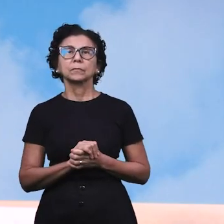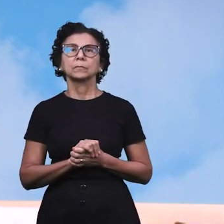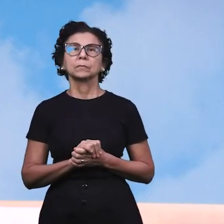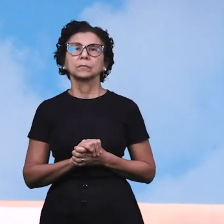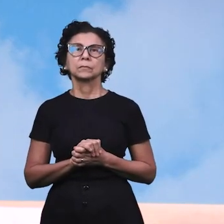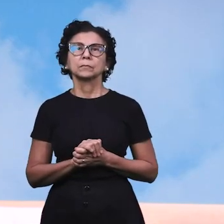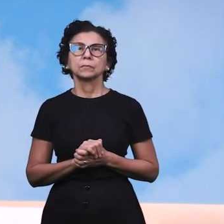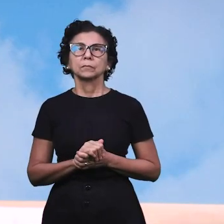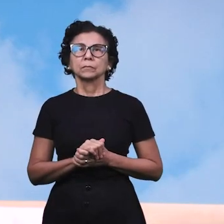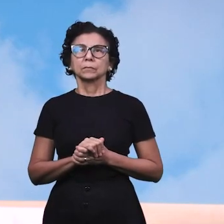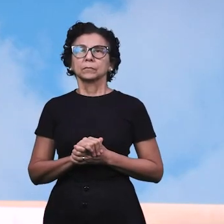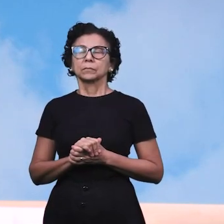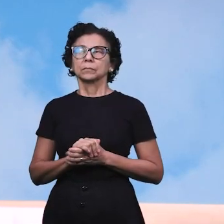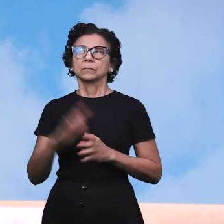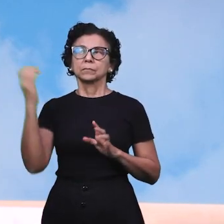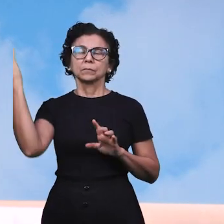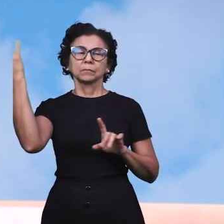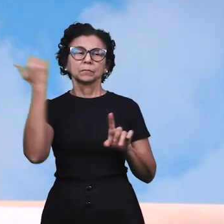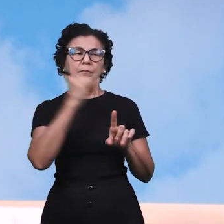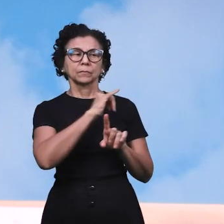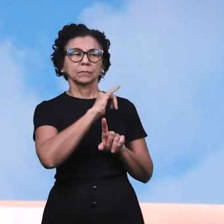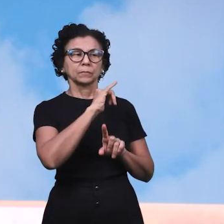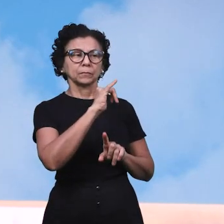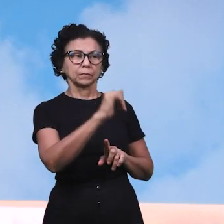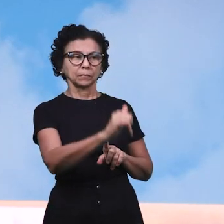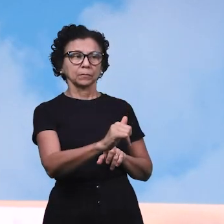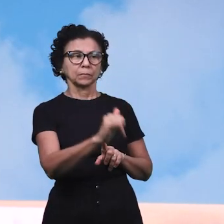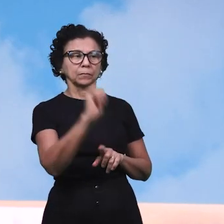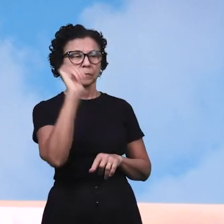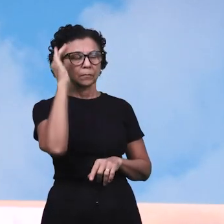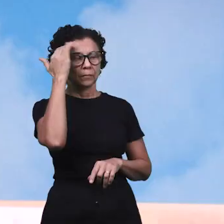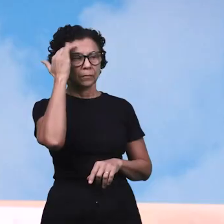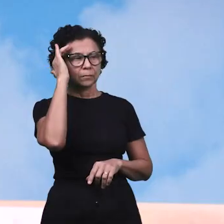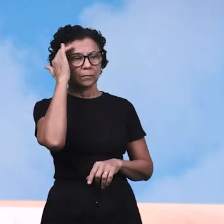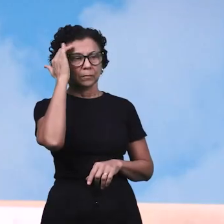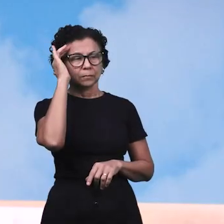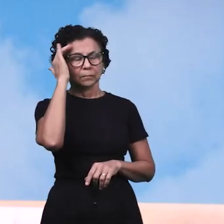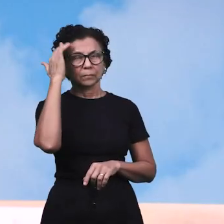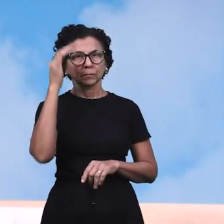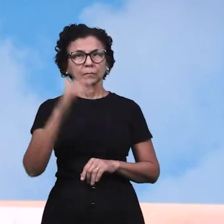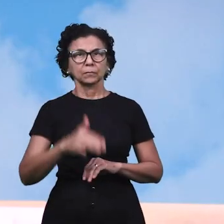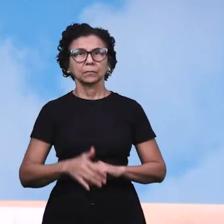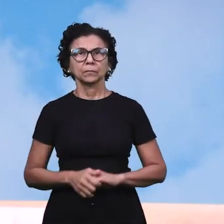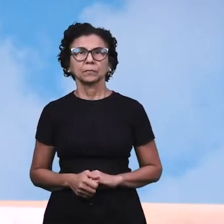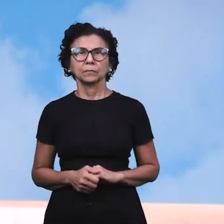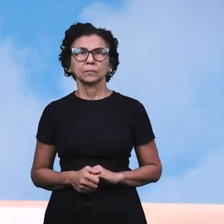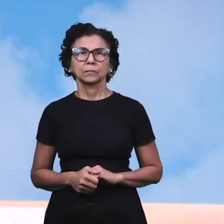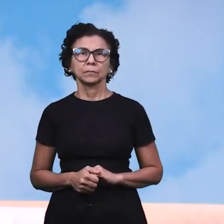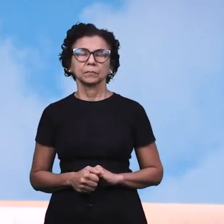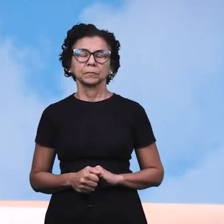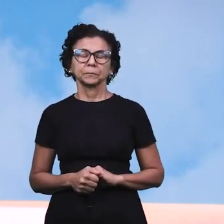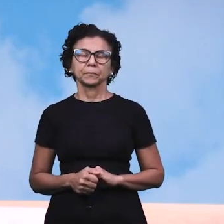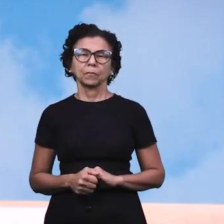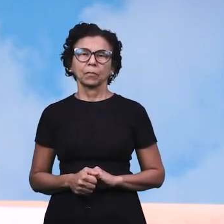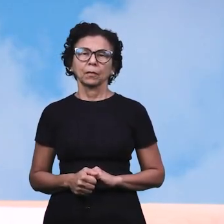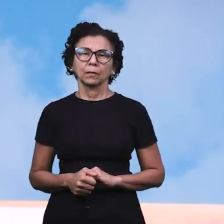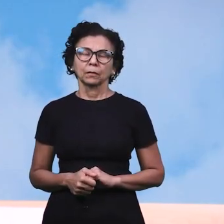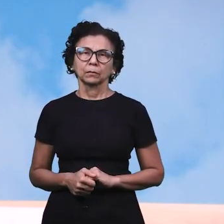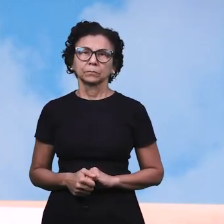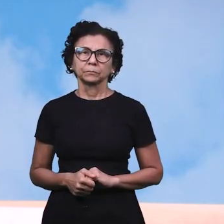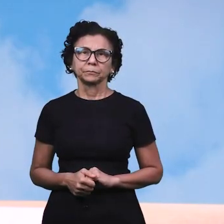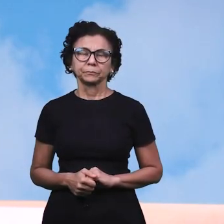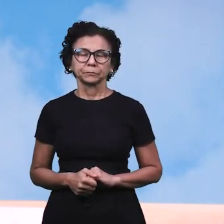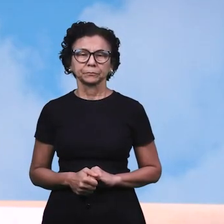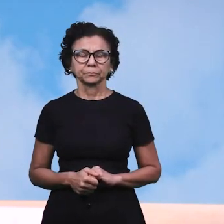ouvida. A fé vem pelo ouvir e o ouvir é outra ação, pela palavra de Deus. A fé vem pelo